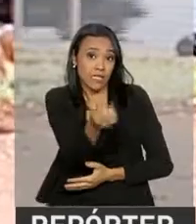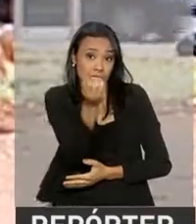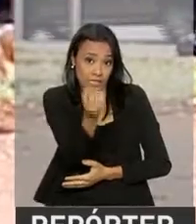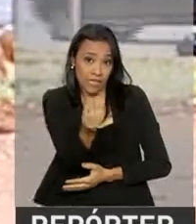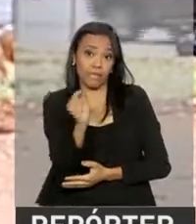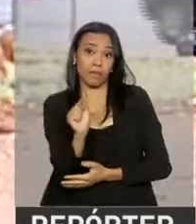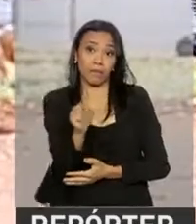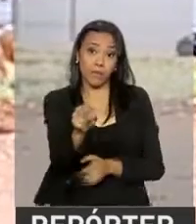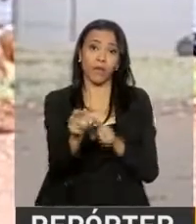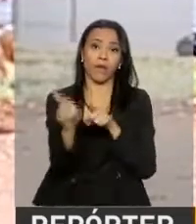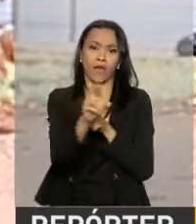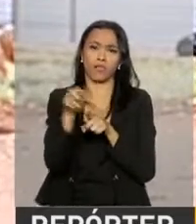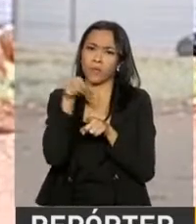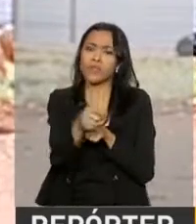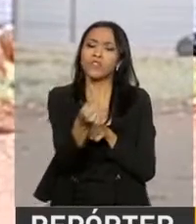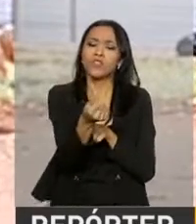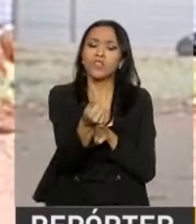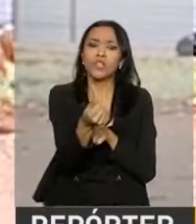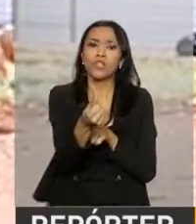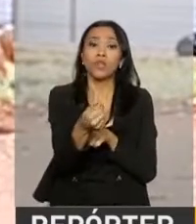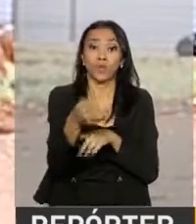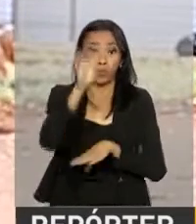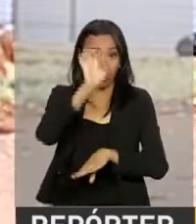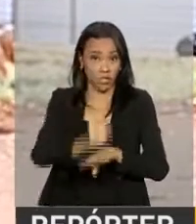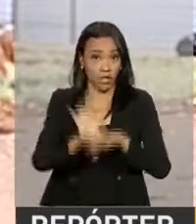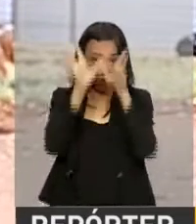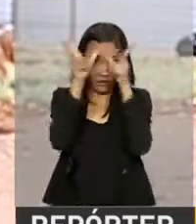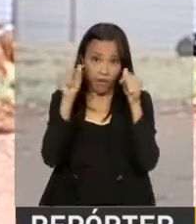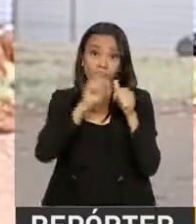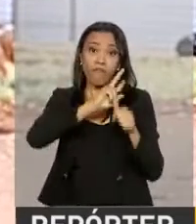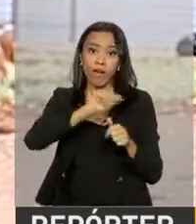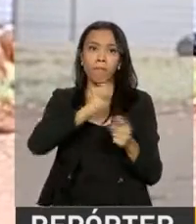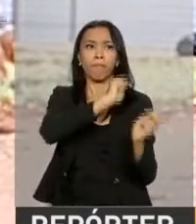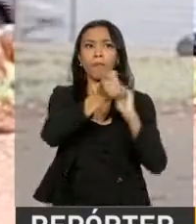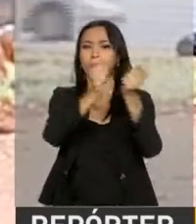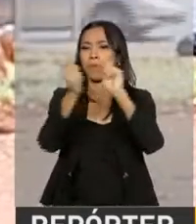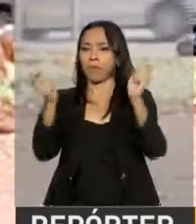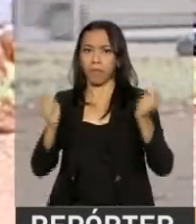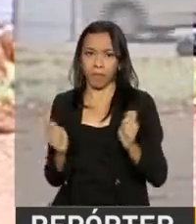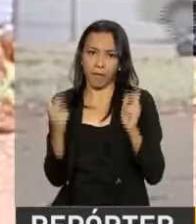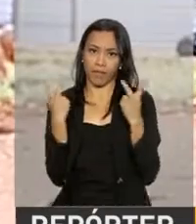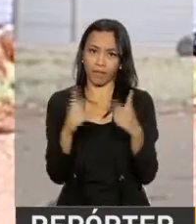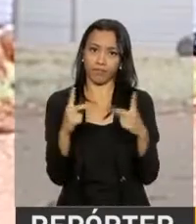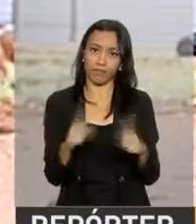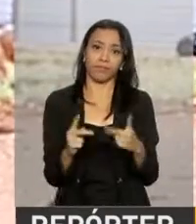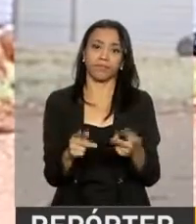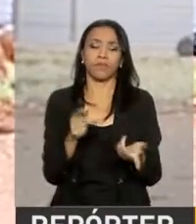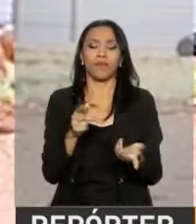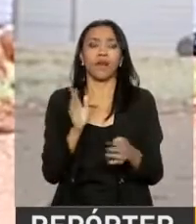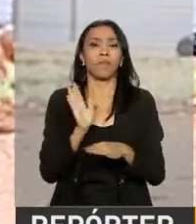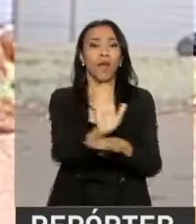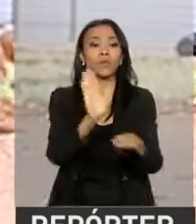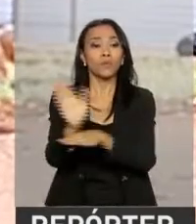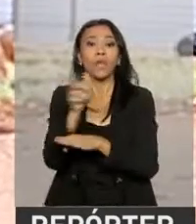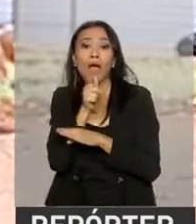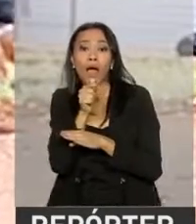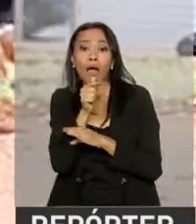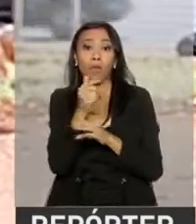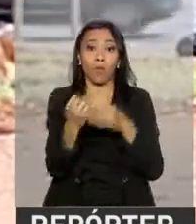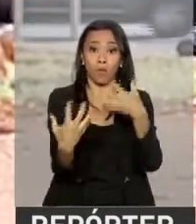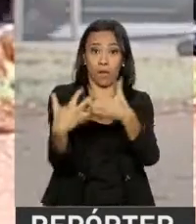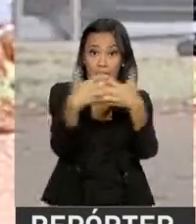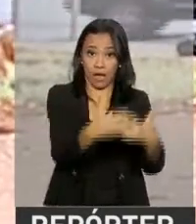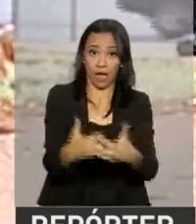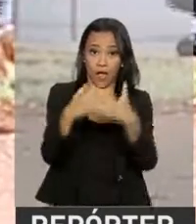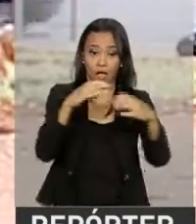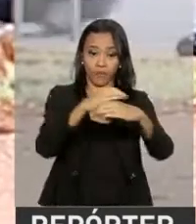R$ 960 mil. Com esse dinheiro, o estado vai pagar as ações do programa de abastecimento de água por meio de